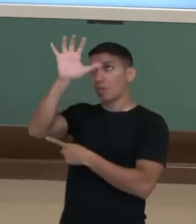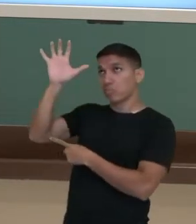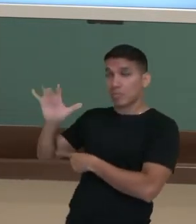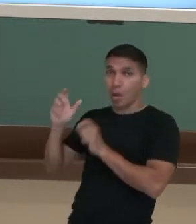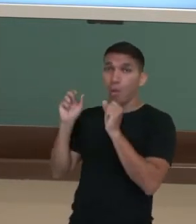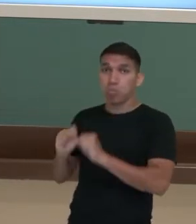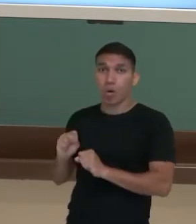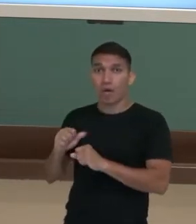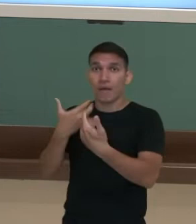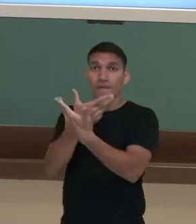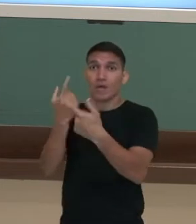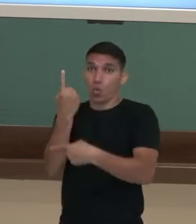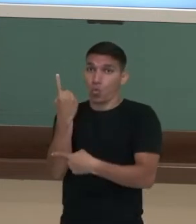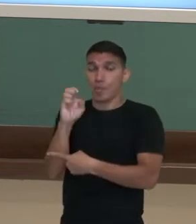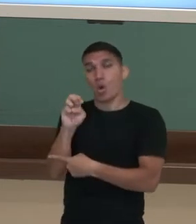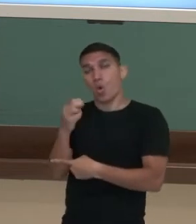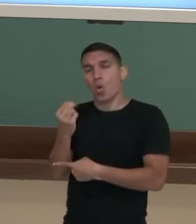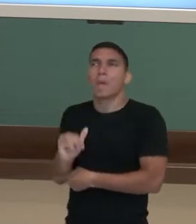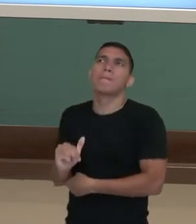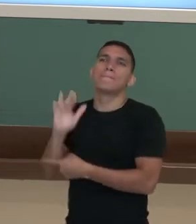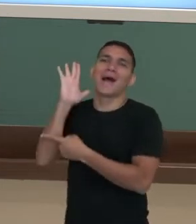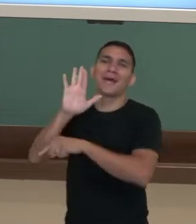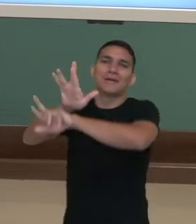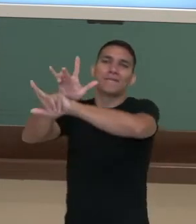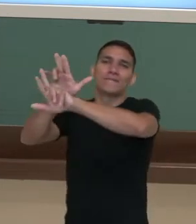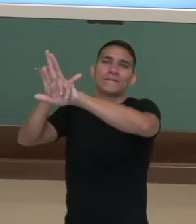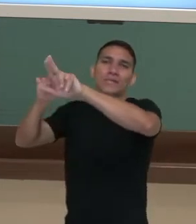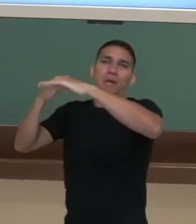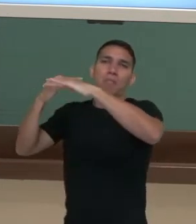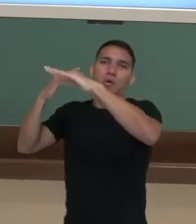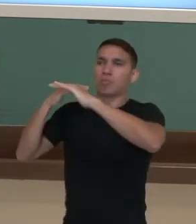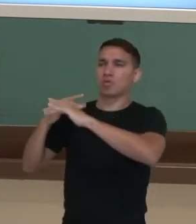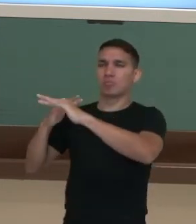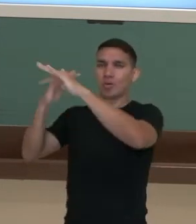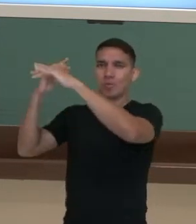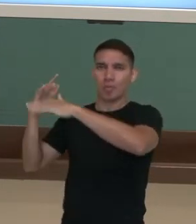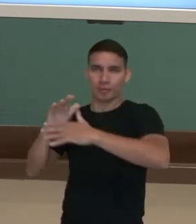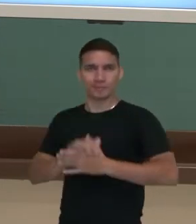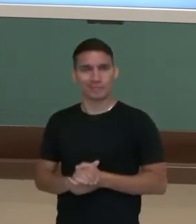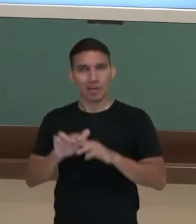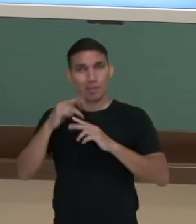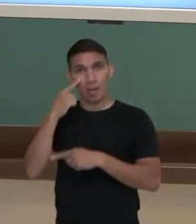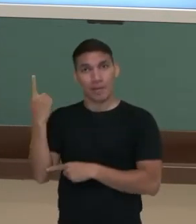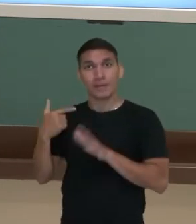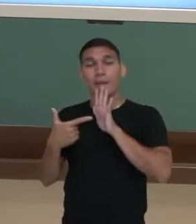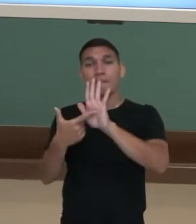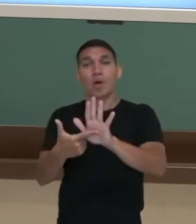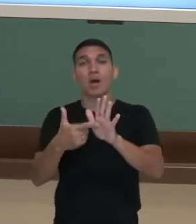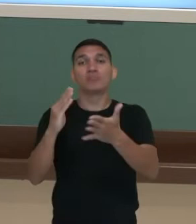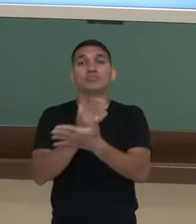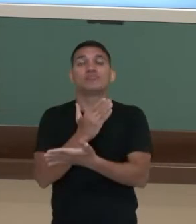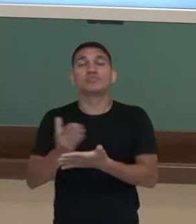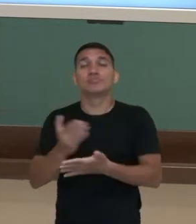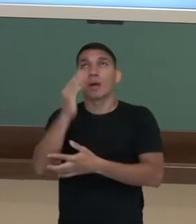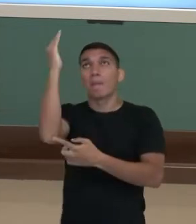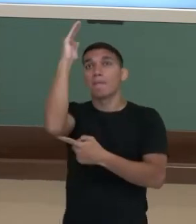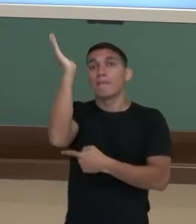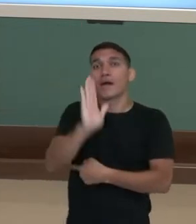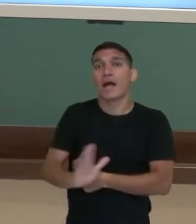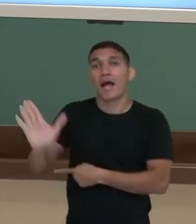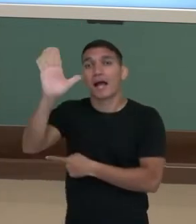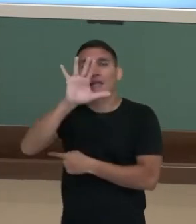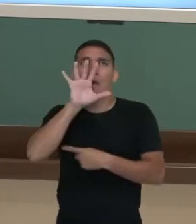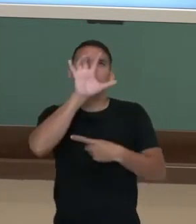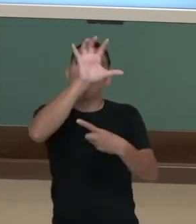pode ter uma ou mais bacias hidrográficas presentes. E aí o mapa traz para nós aqui a divisão do Brasil